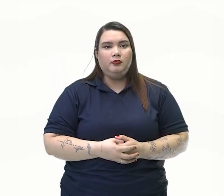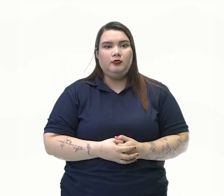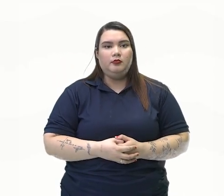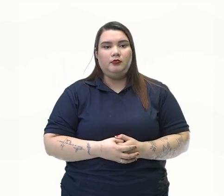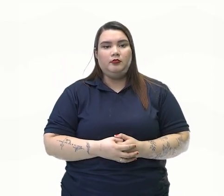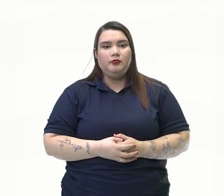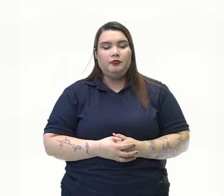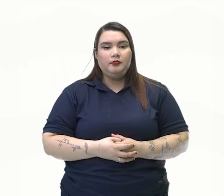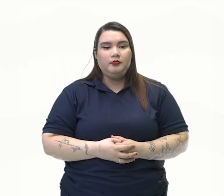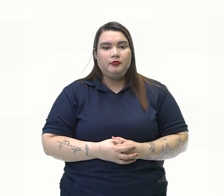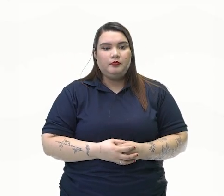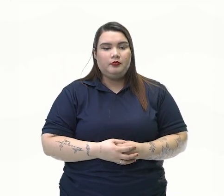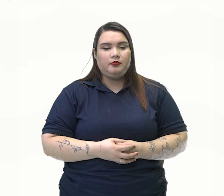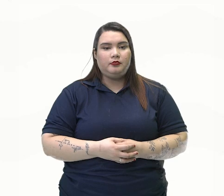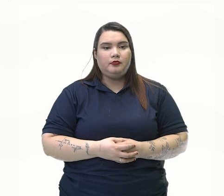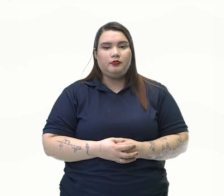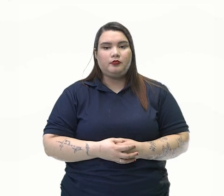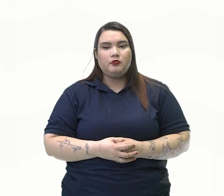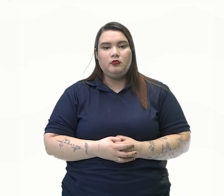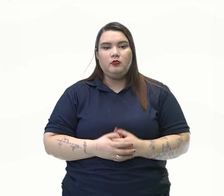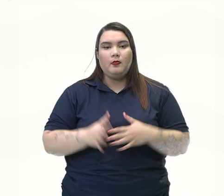e exemplos, olhem só.